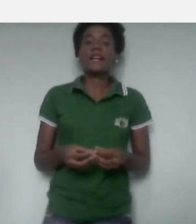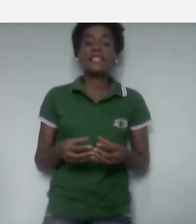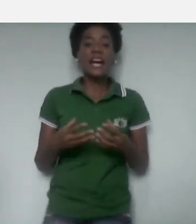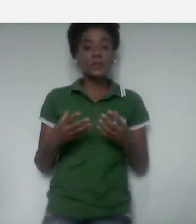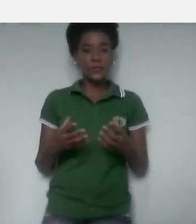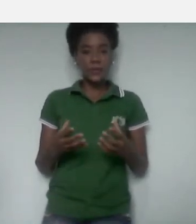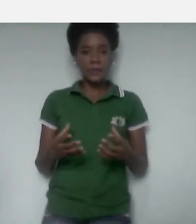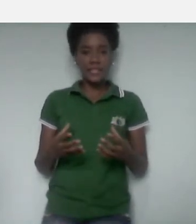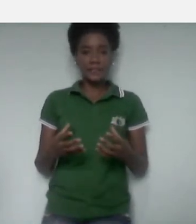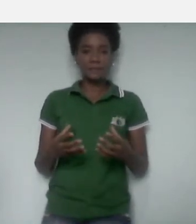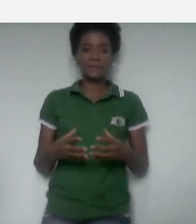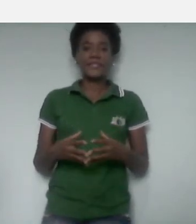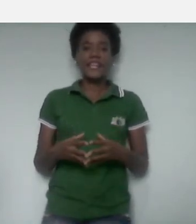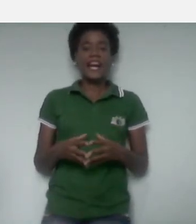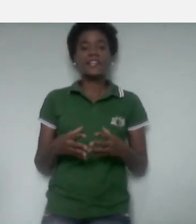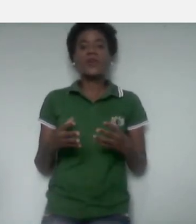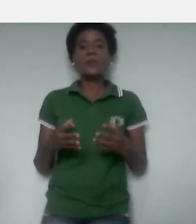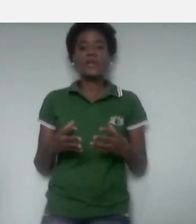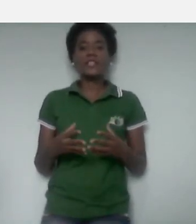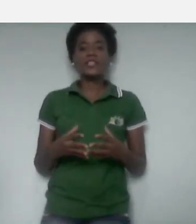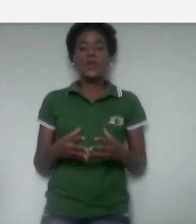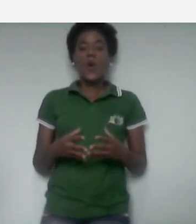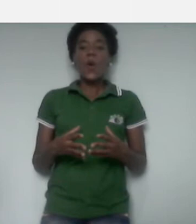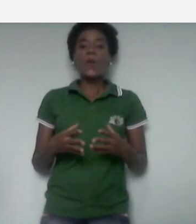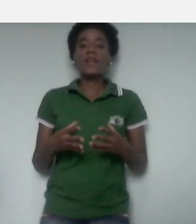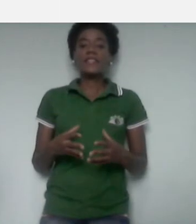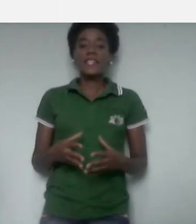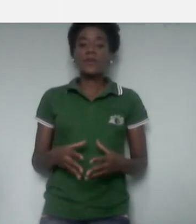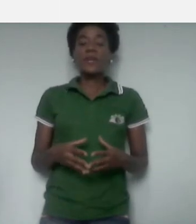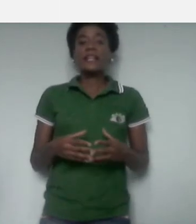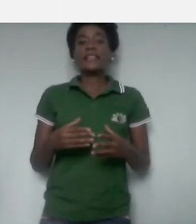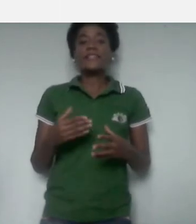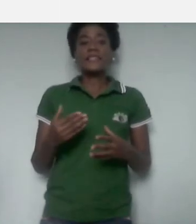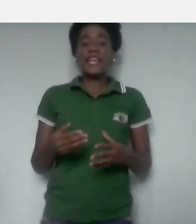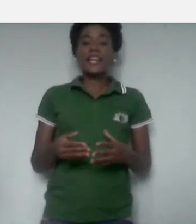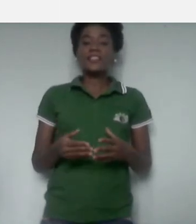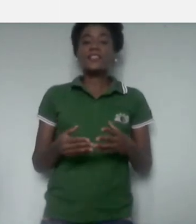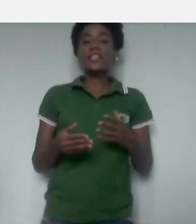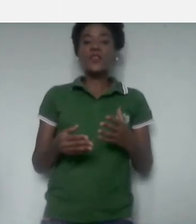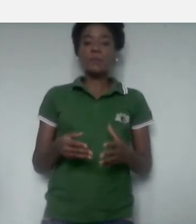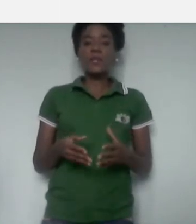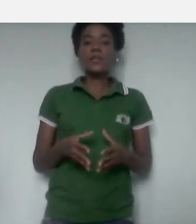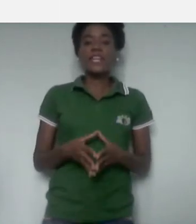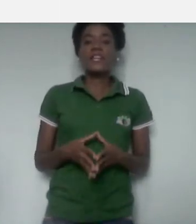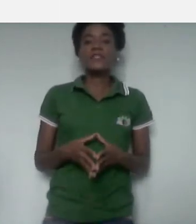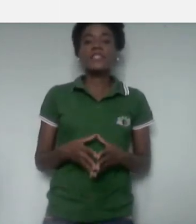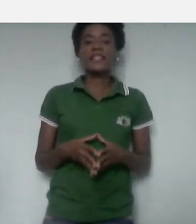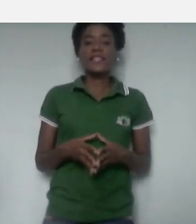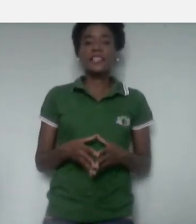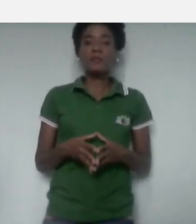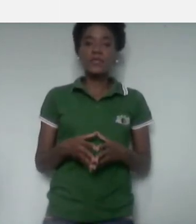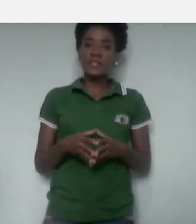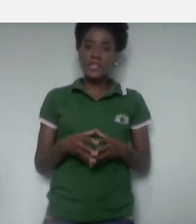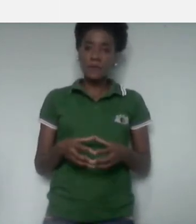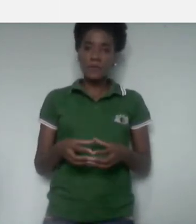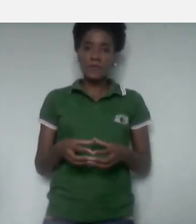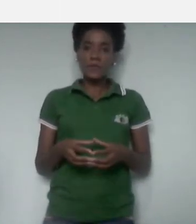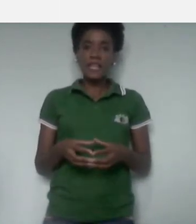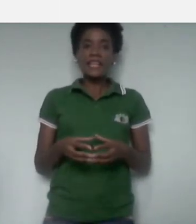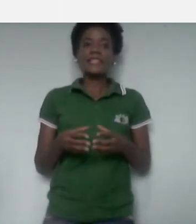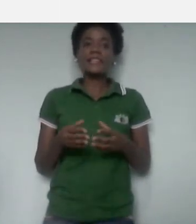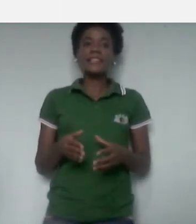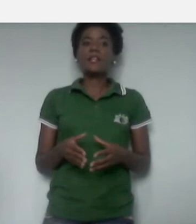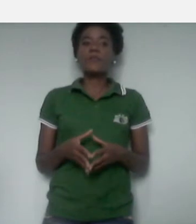cada vez mais autonomia. Atualmente, o Brasil tem cerca de 5.570